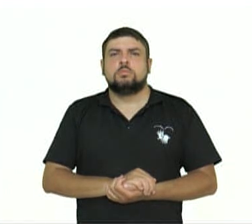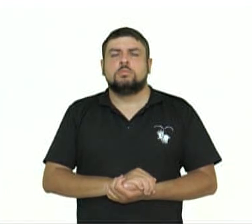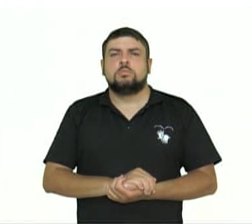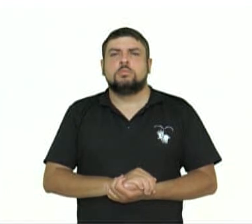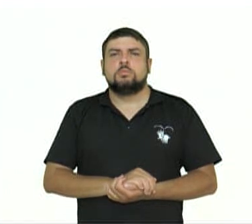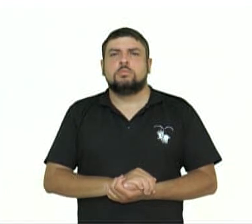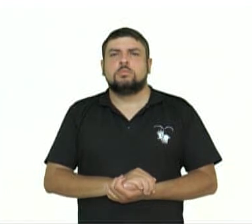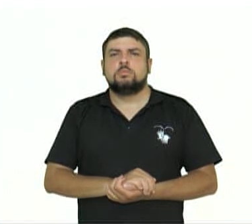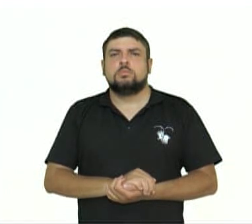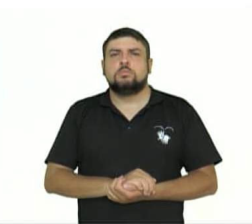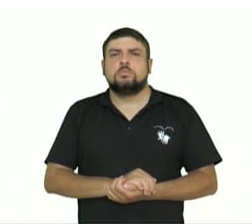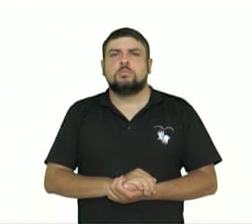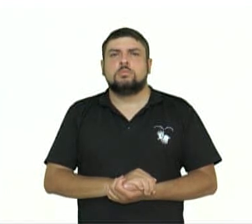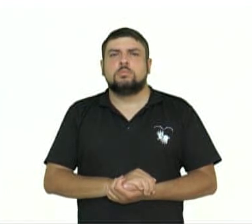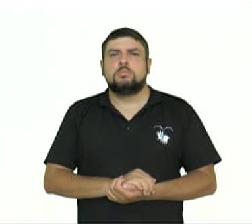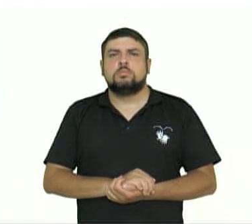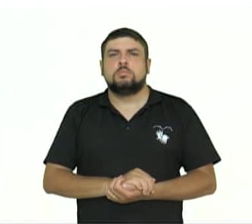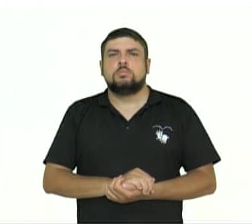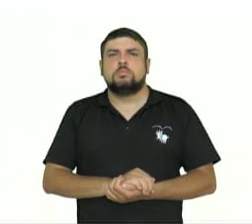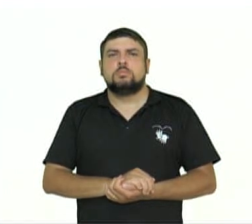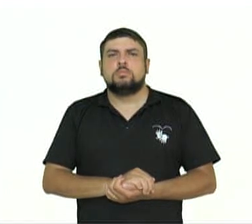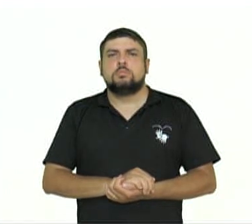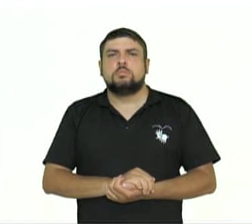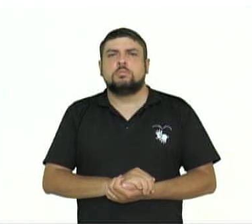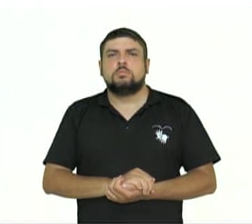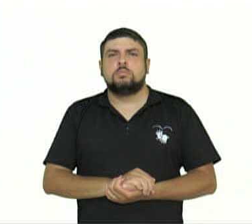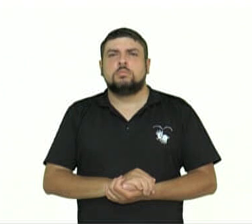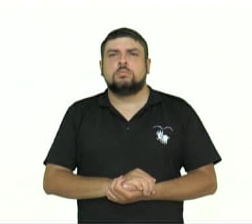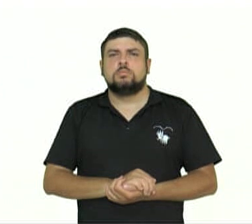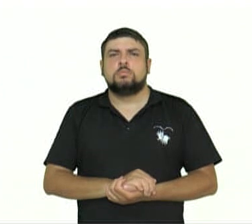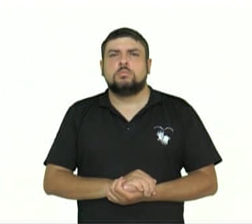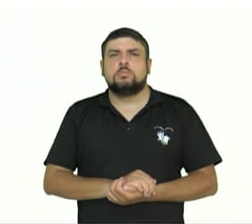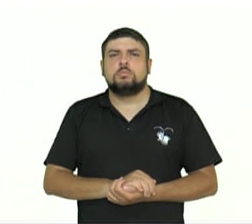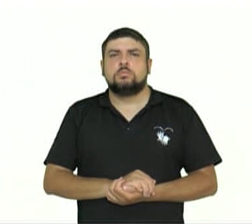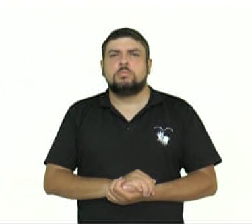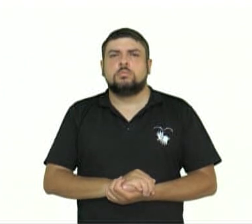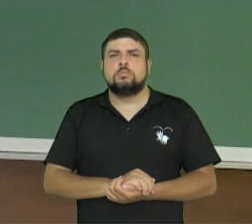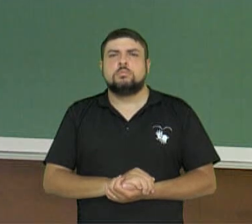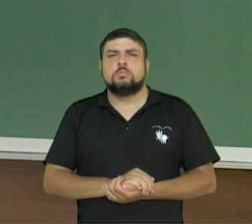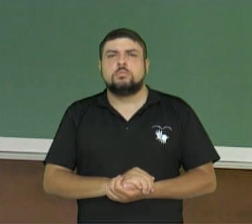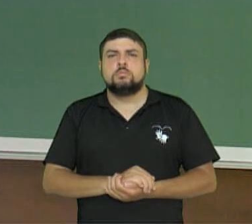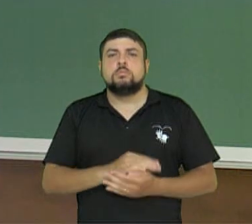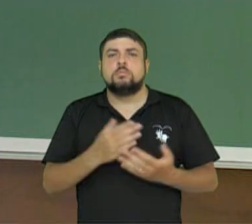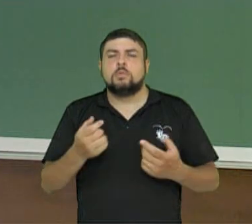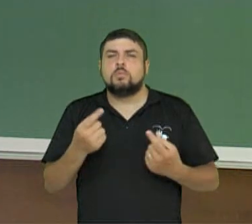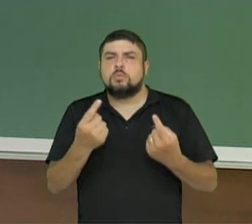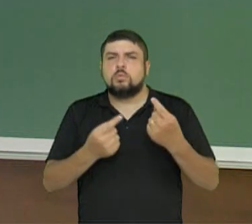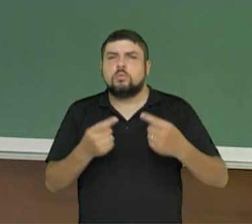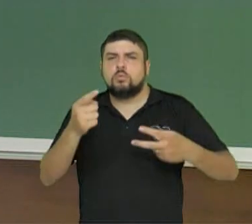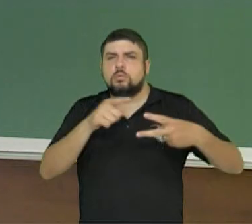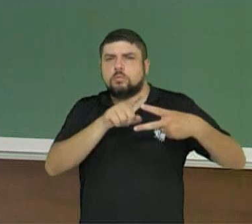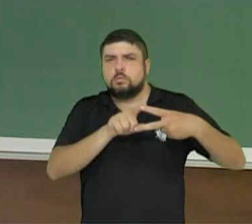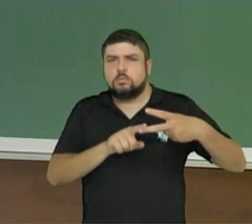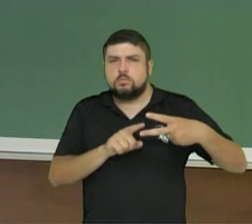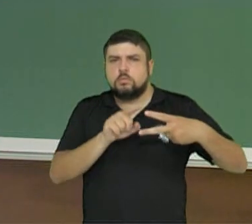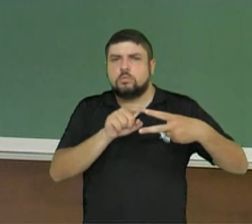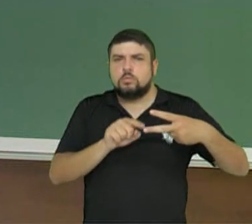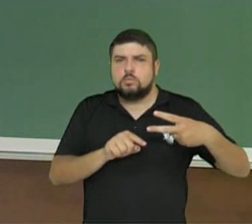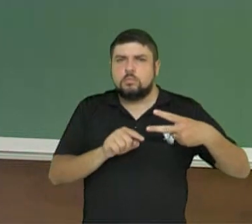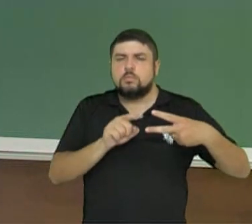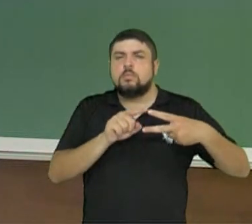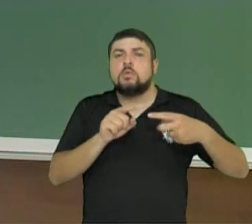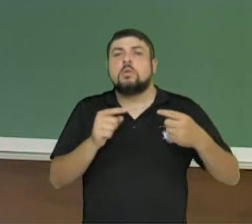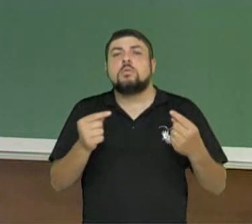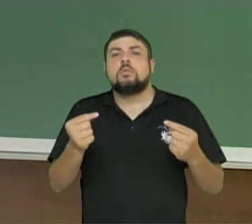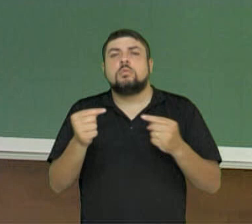um tipo de inscrição realizada em paredes. Então, qual das duas definições está de acordo,